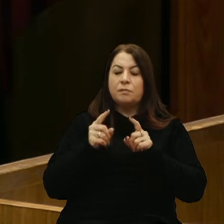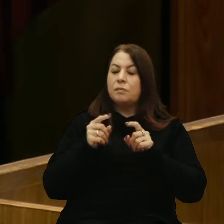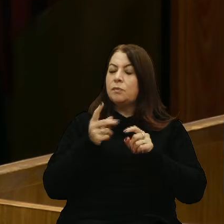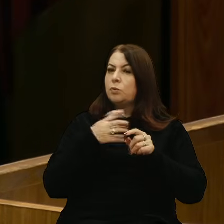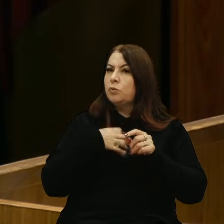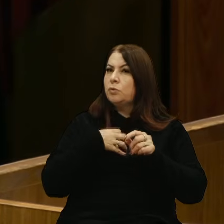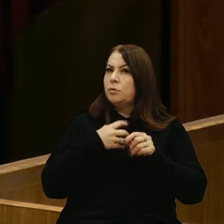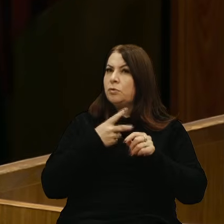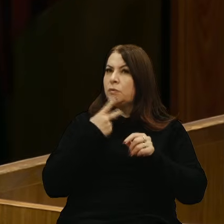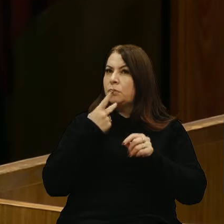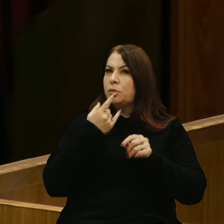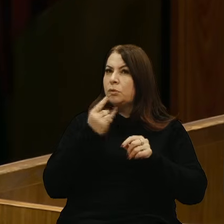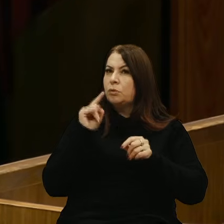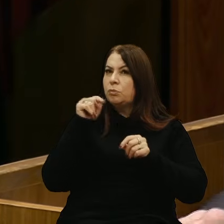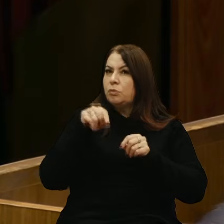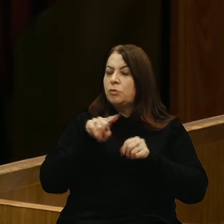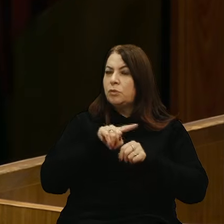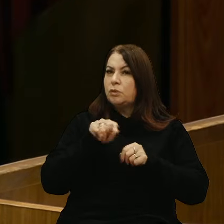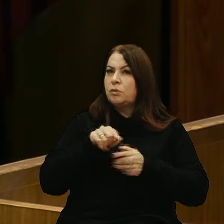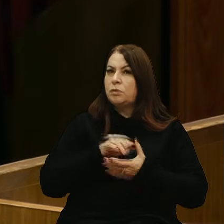tratado a última vez que eu estive aqui.